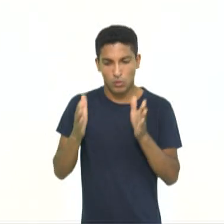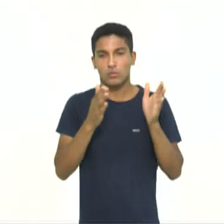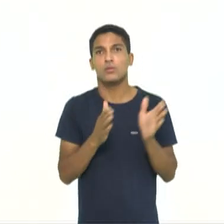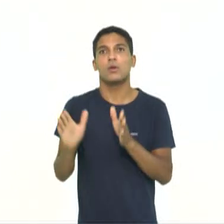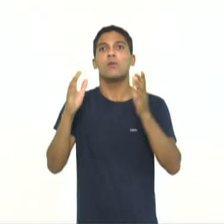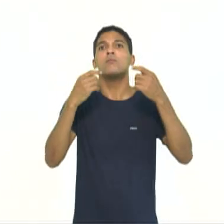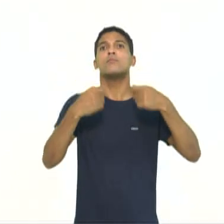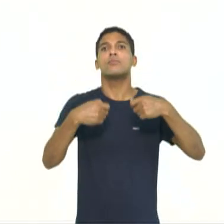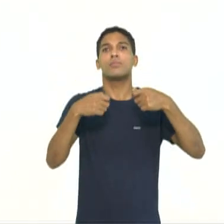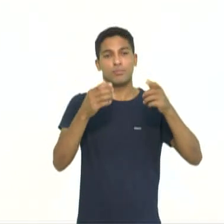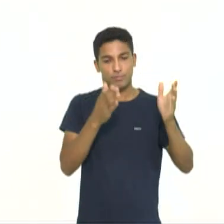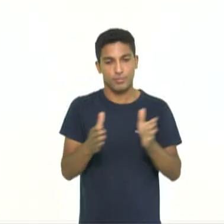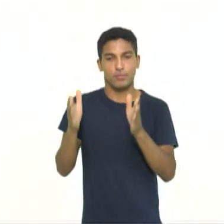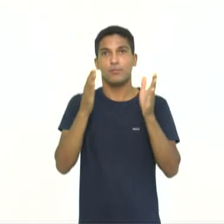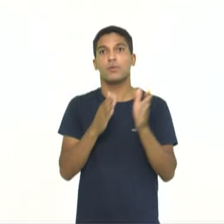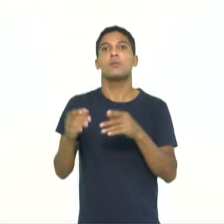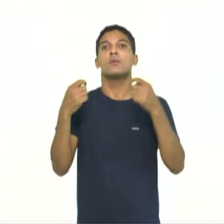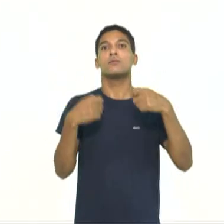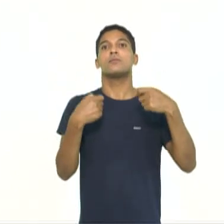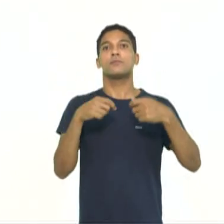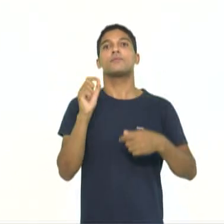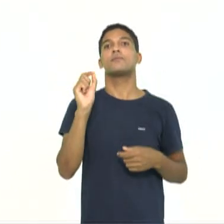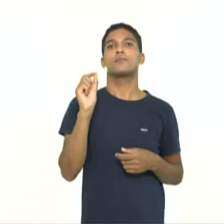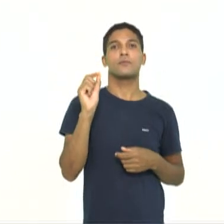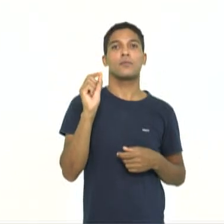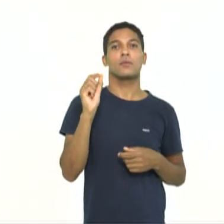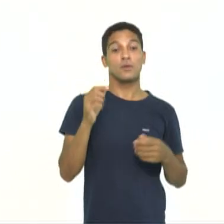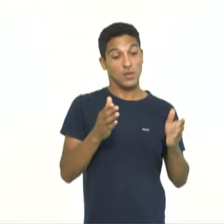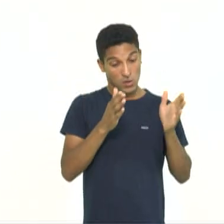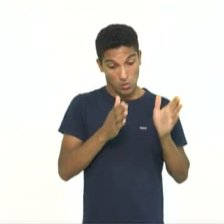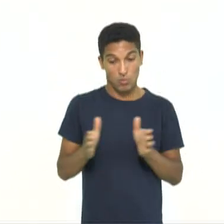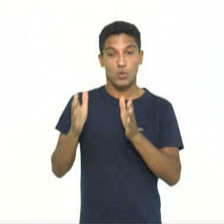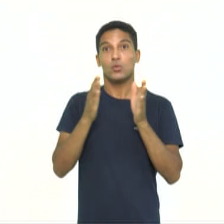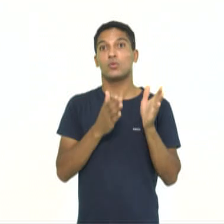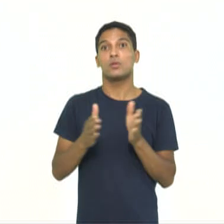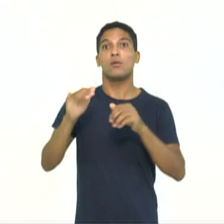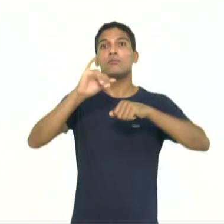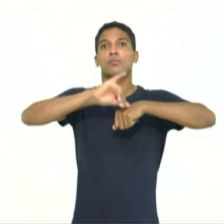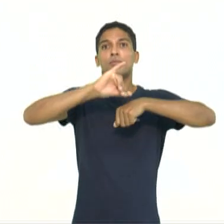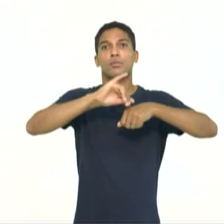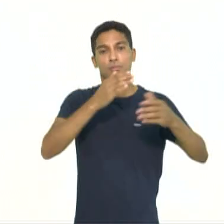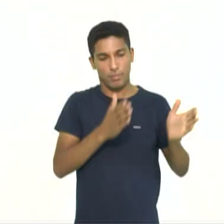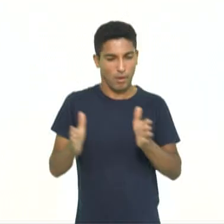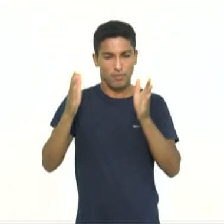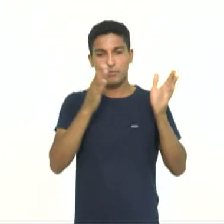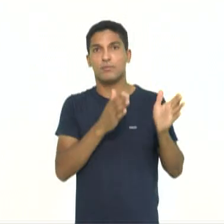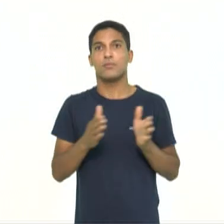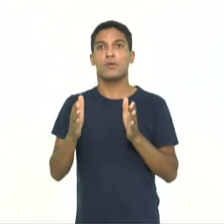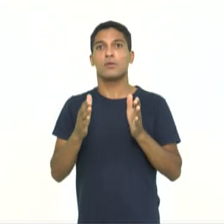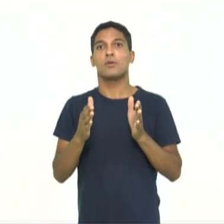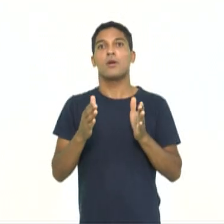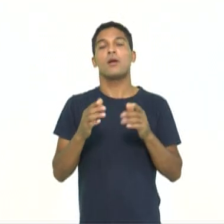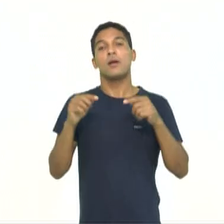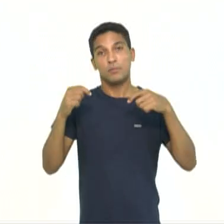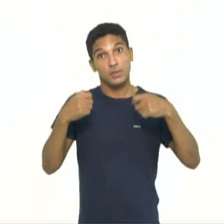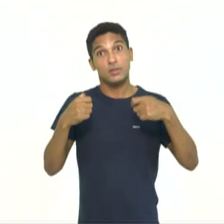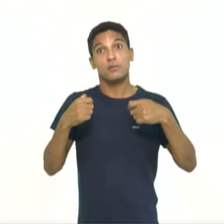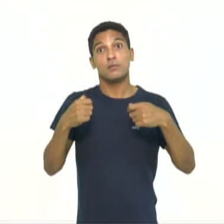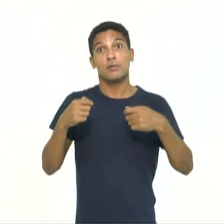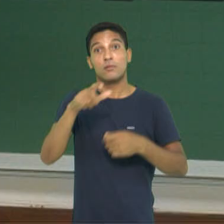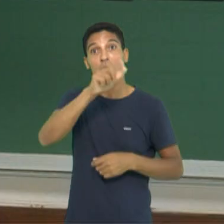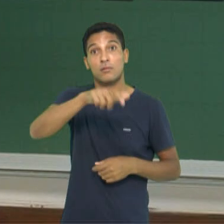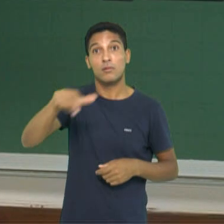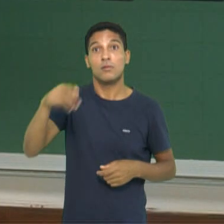está intimamente relacionada ao consumo. Não se produz se não há consumo. Se não há aquele que